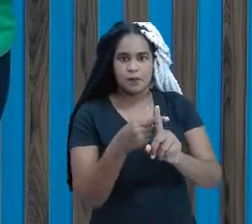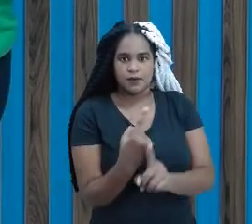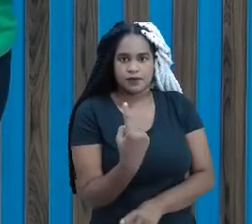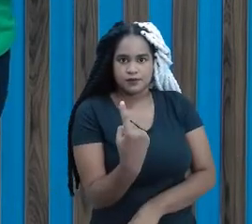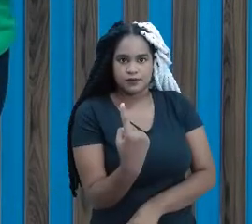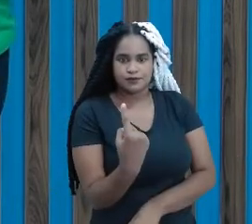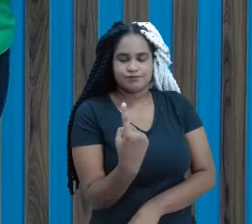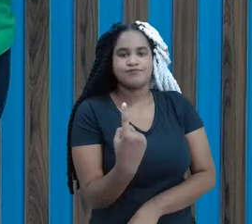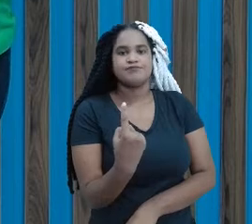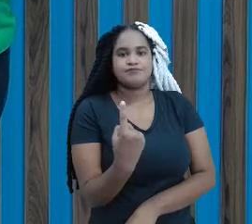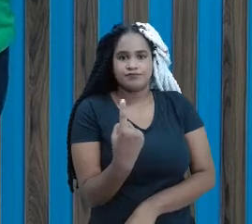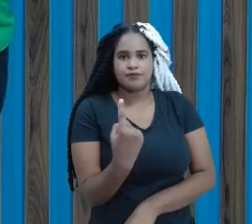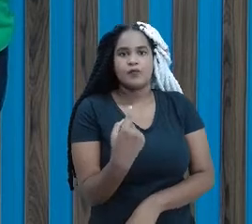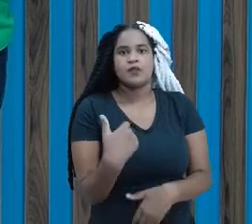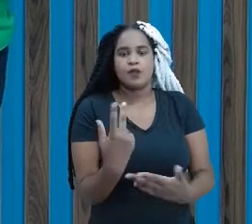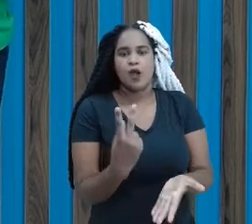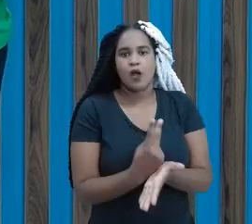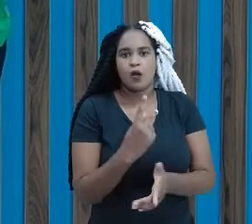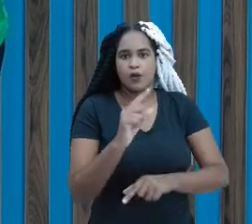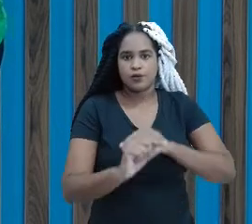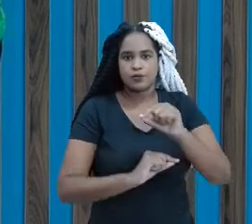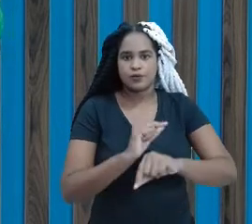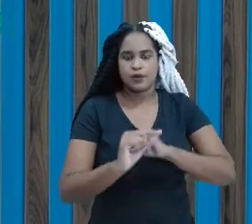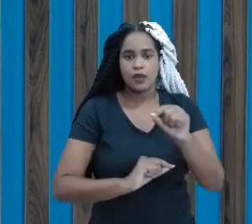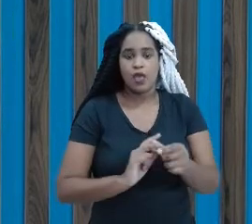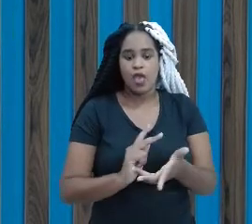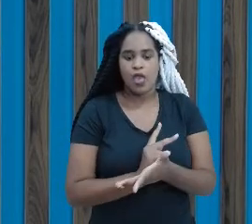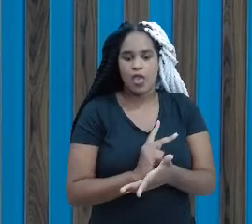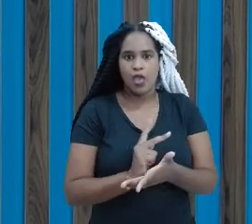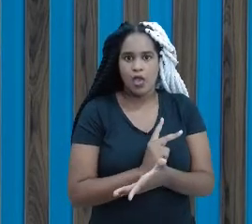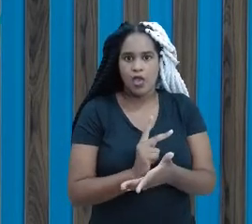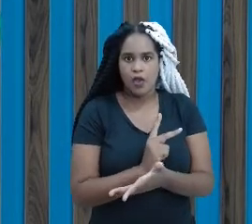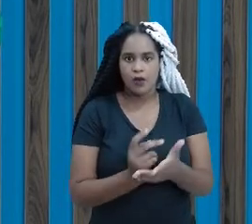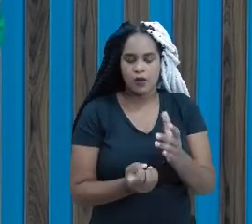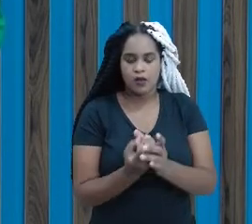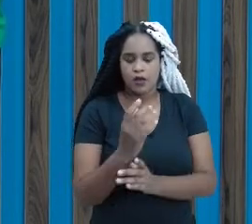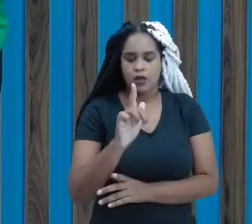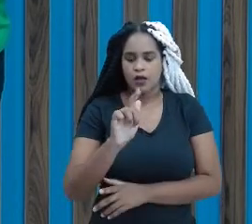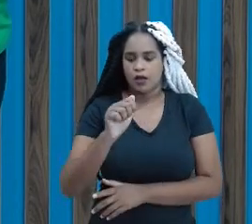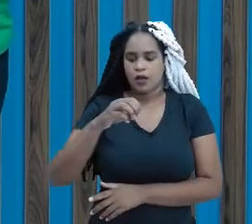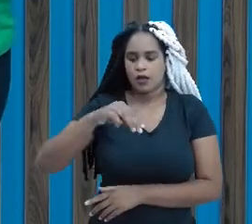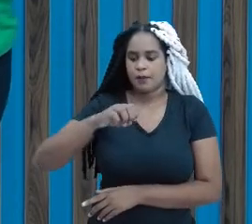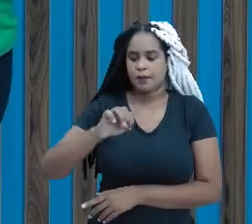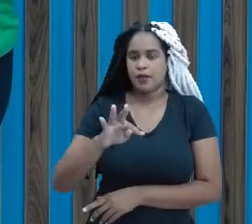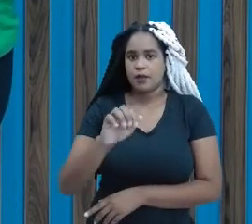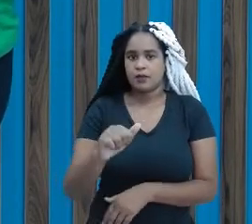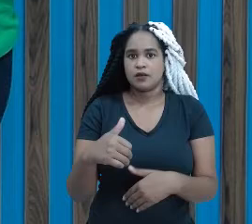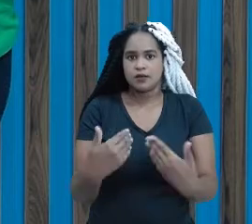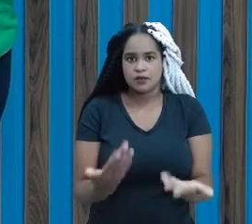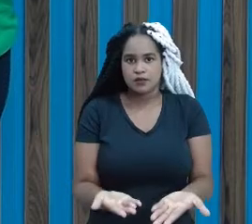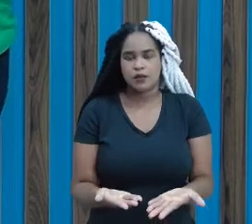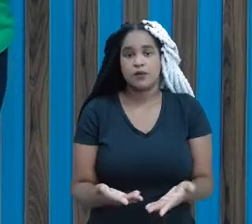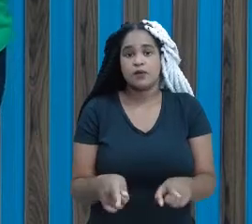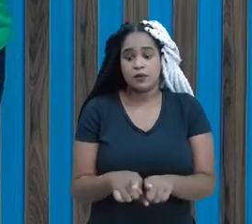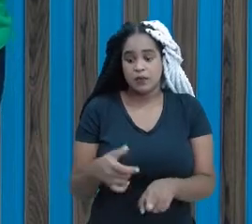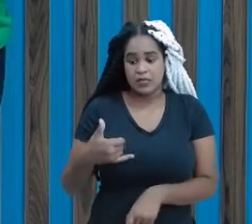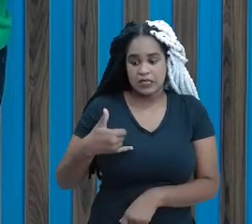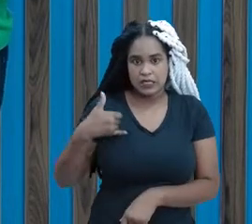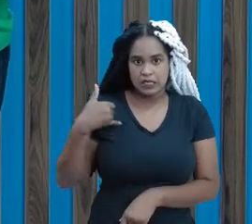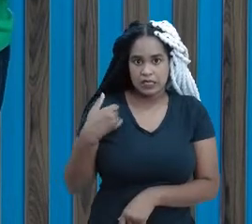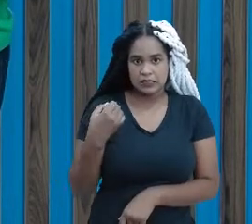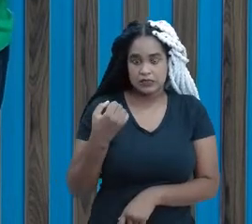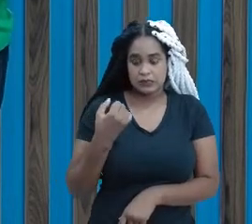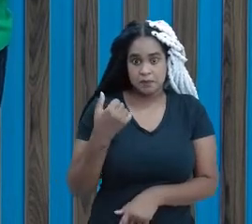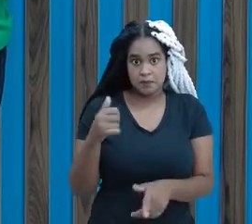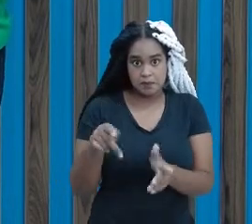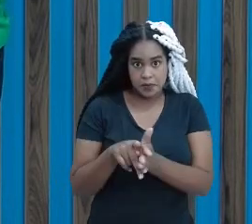aí um erro na formação dos gametas e a idade materna aumenta esse risco. Então,